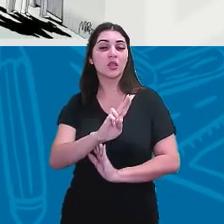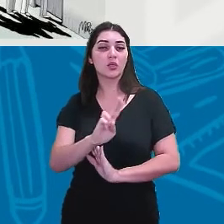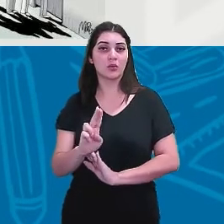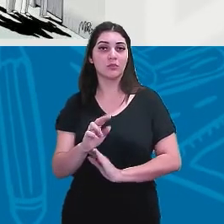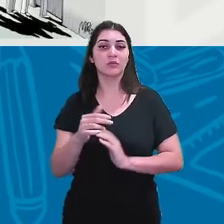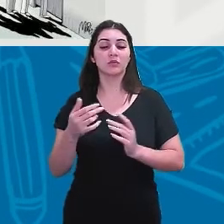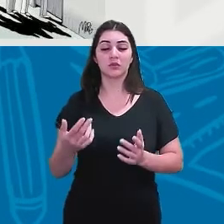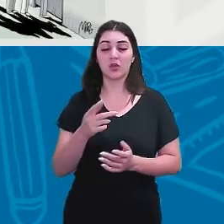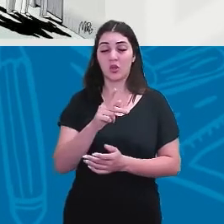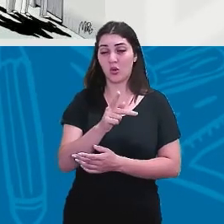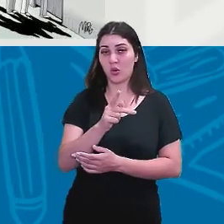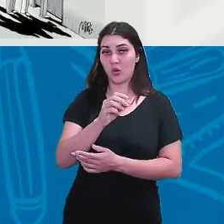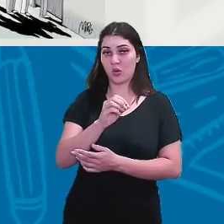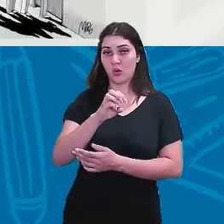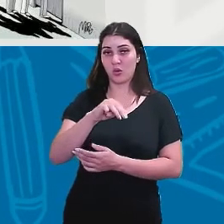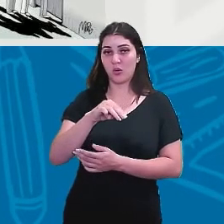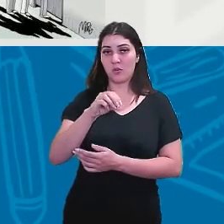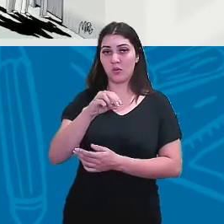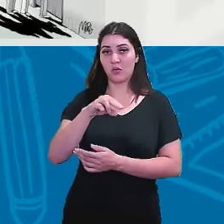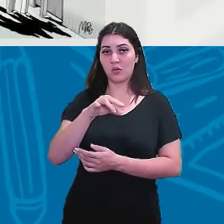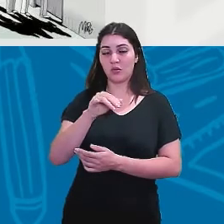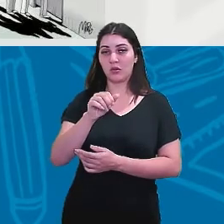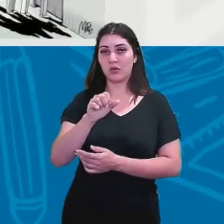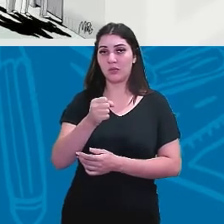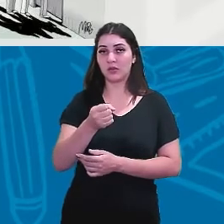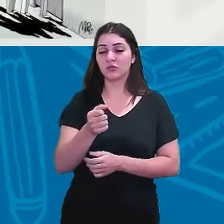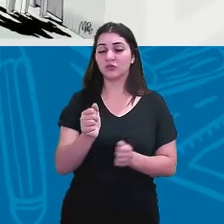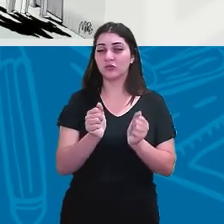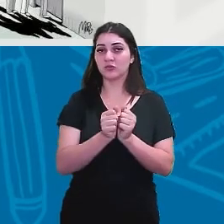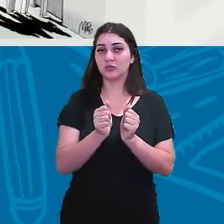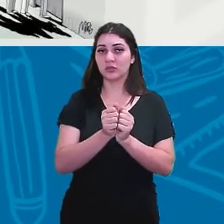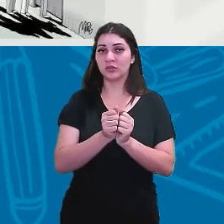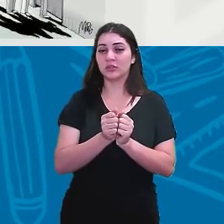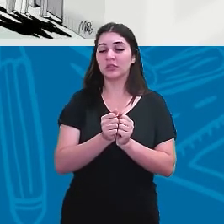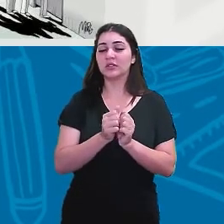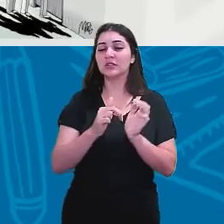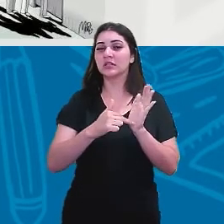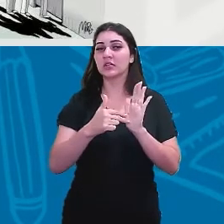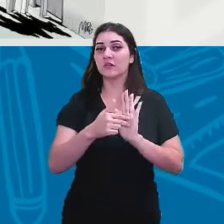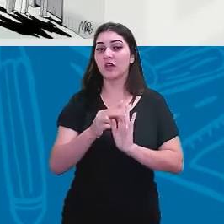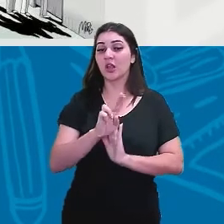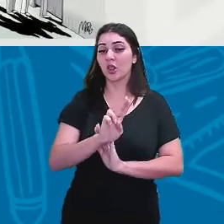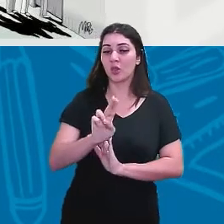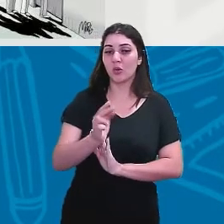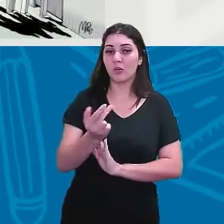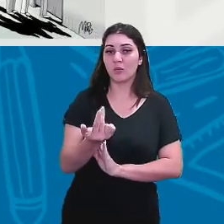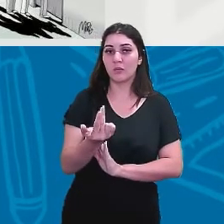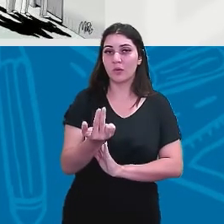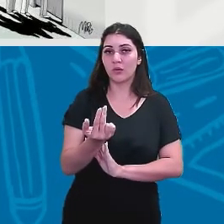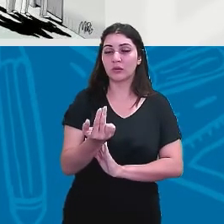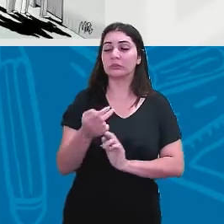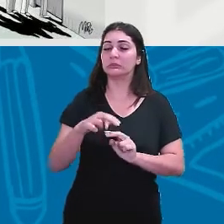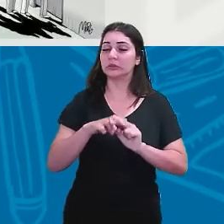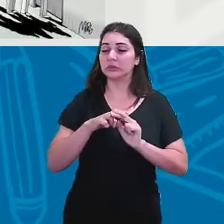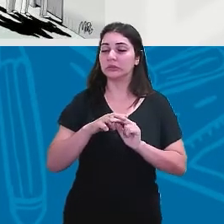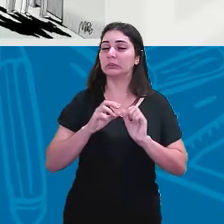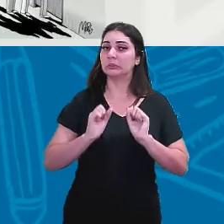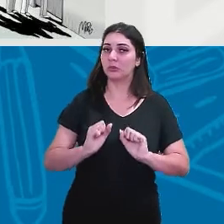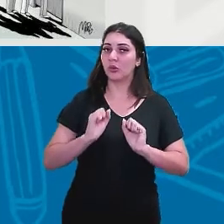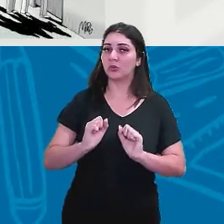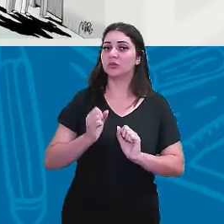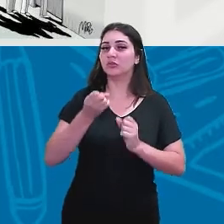Então, homônimas, juntando, forma nomes iguais. Portanto, é possível dizer que as